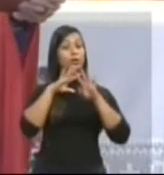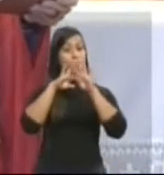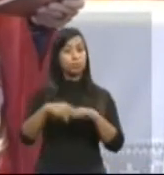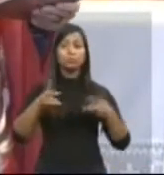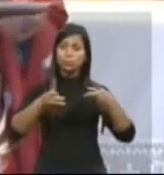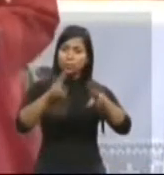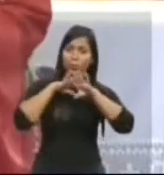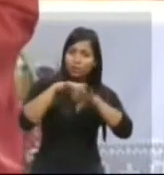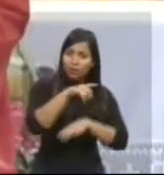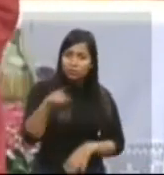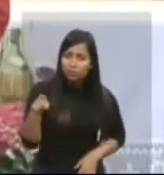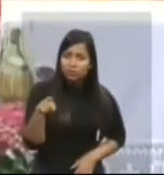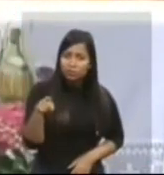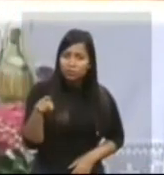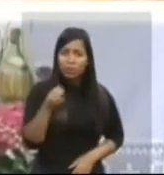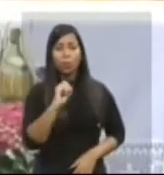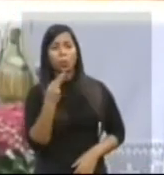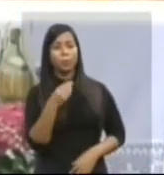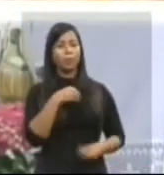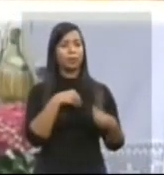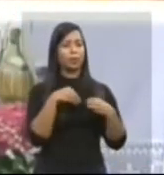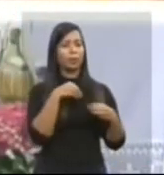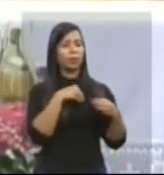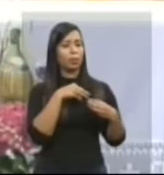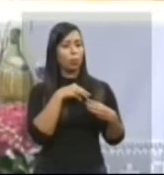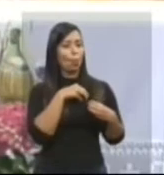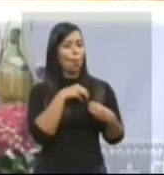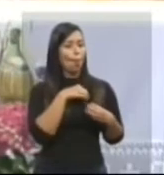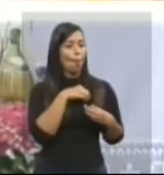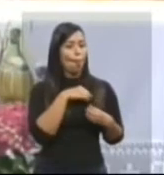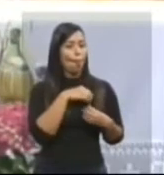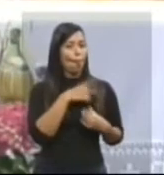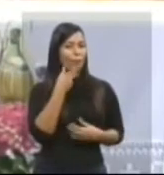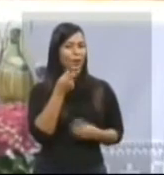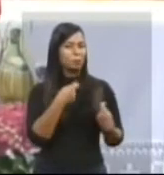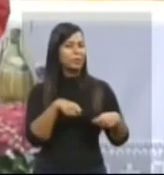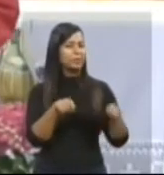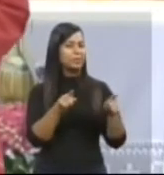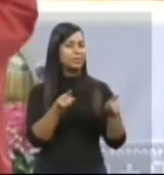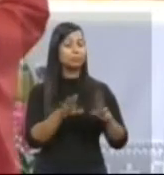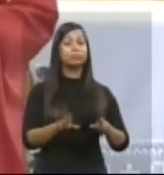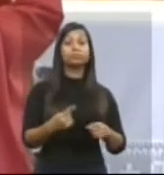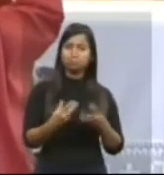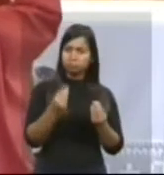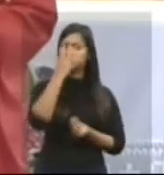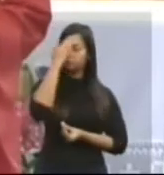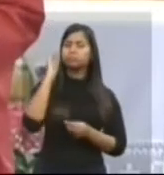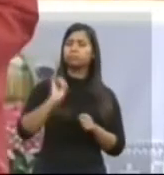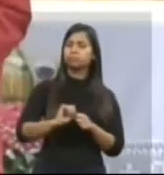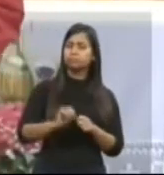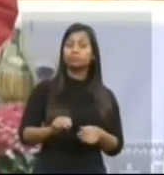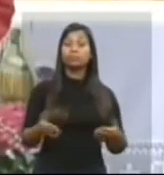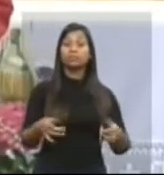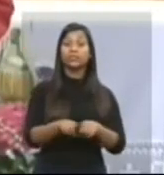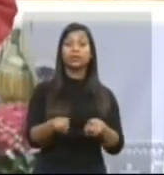confessam frequentemente? Ou carregam um pecado e acham que não tem necessidade? Tem muita gente que faz isso.